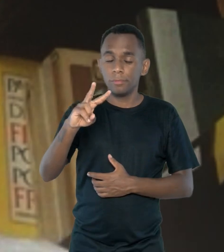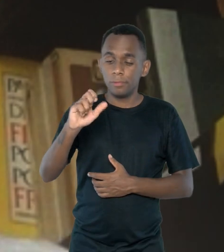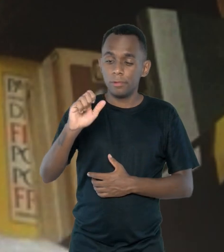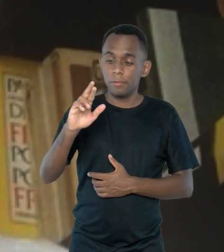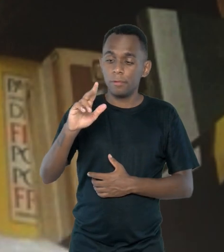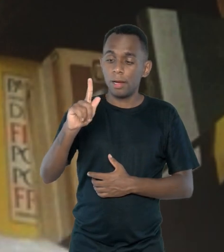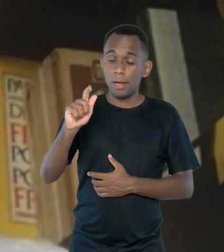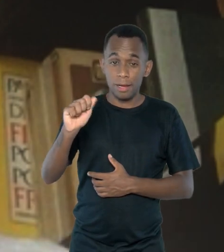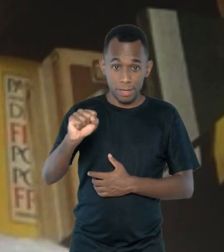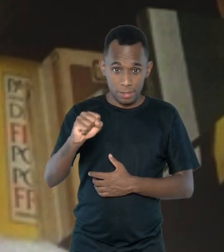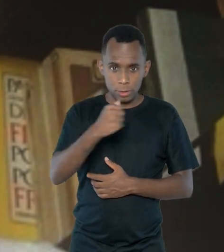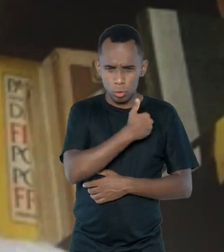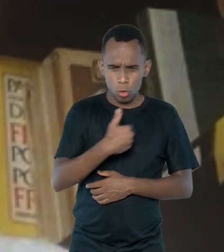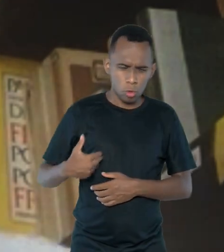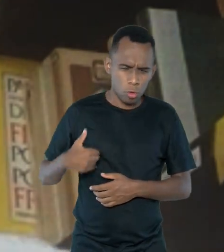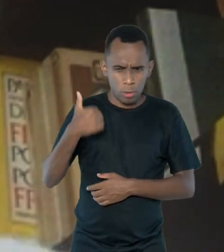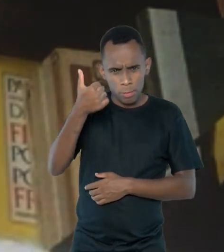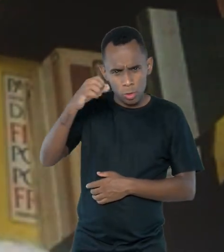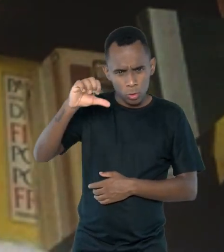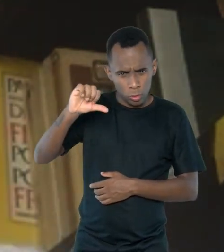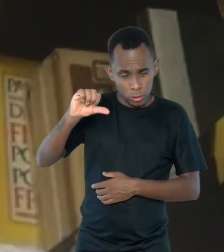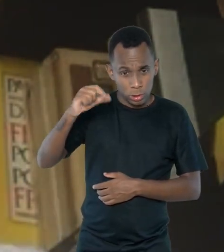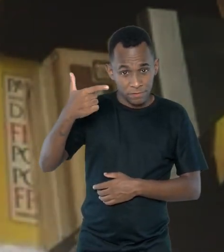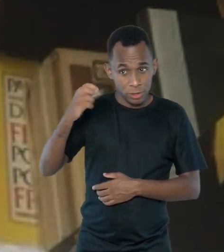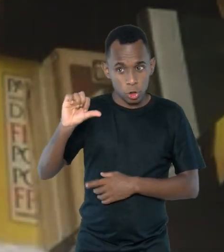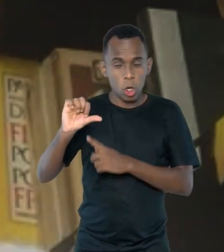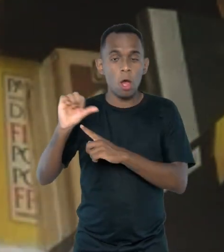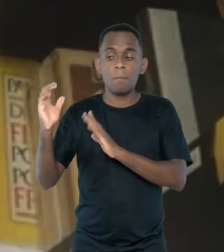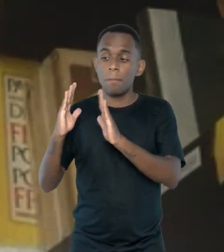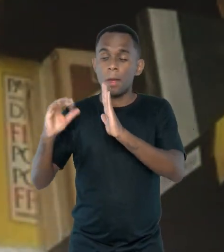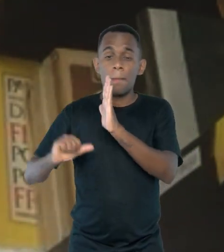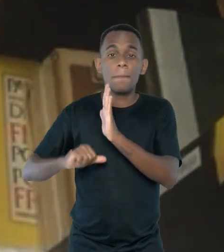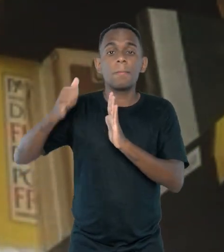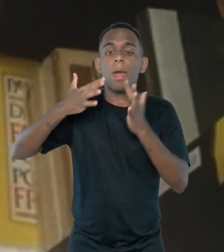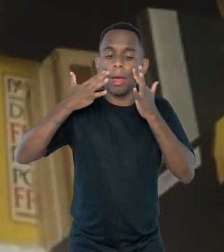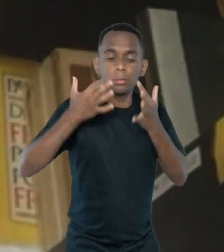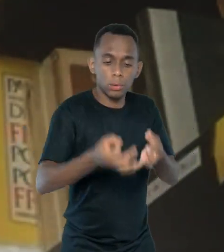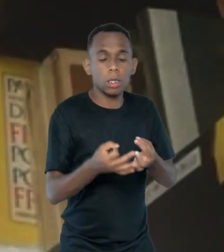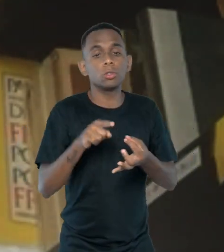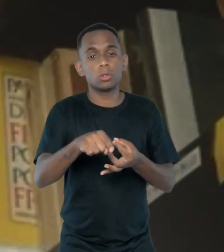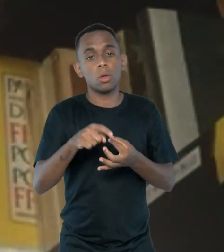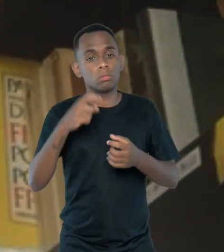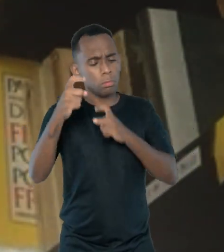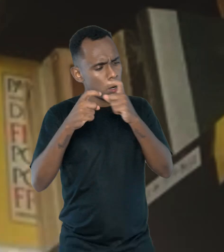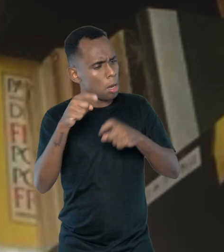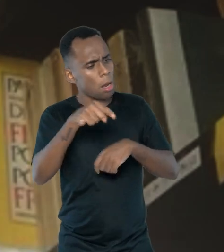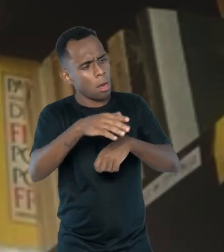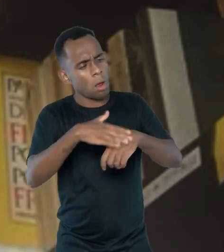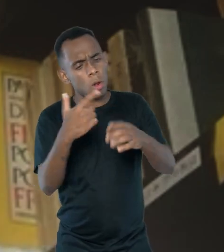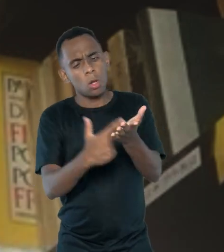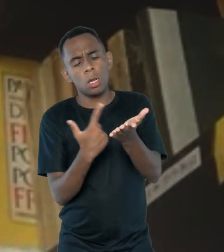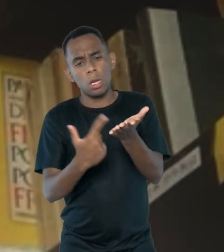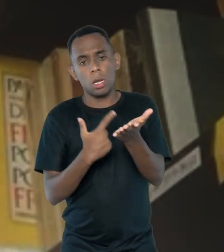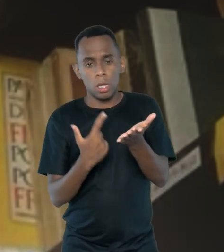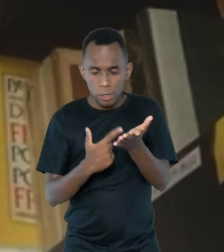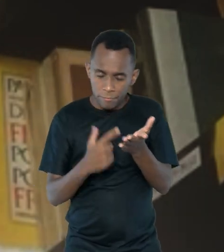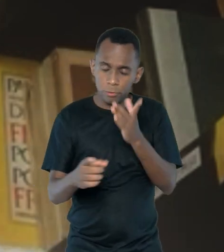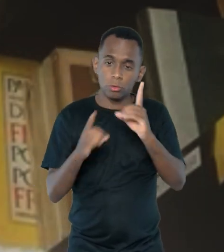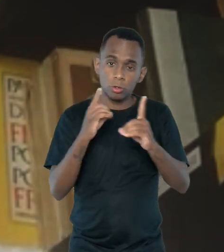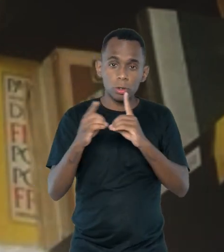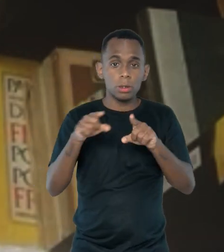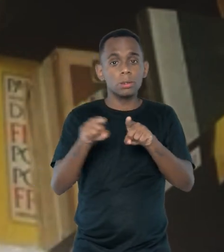teve, no governo Vargas, em 1929, houve o primeiro momento de atenção ao livro didático e ao processo